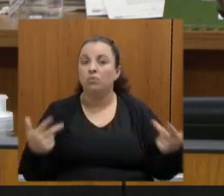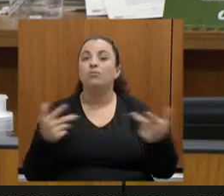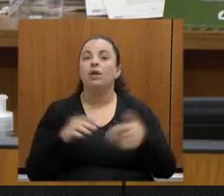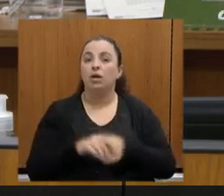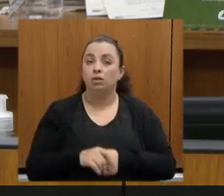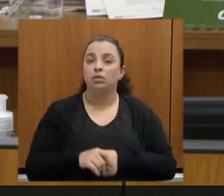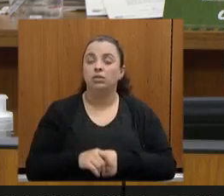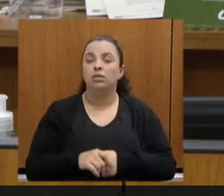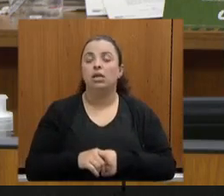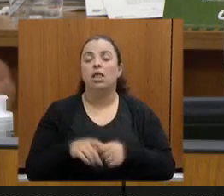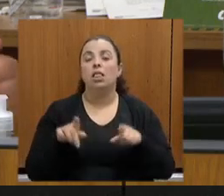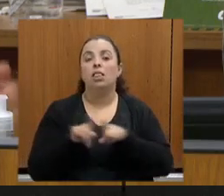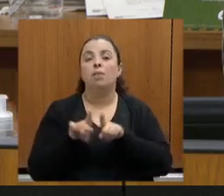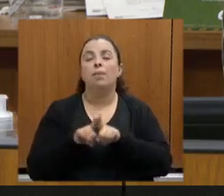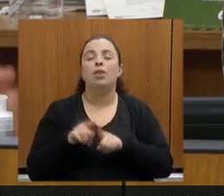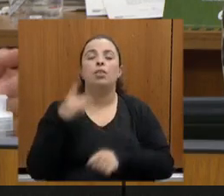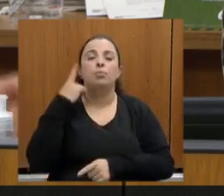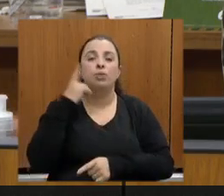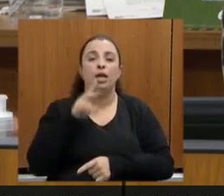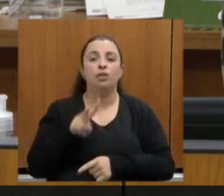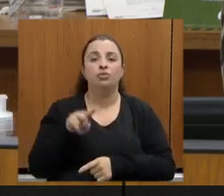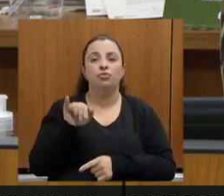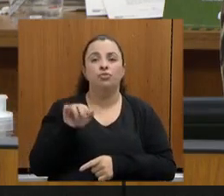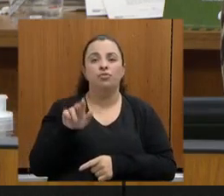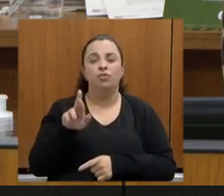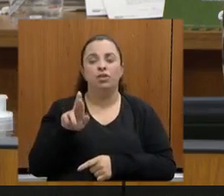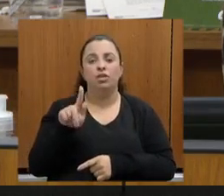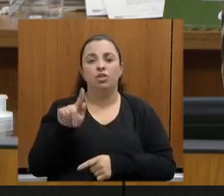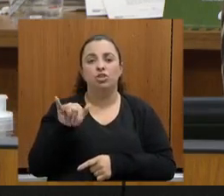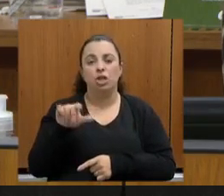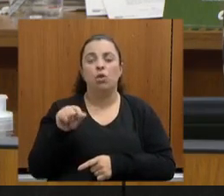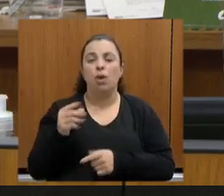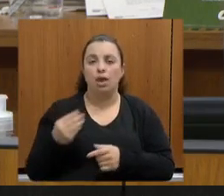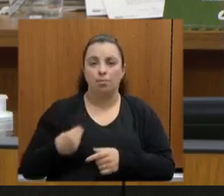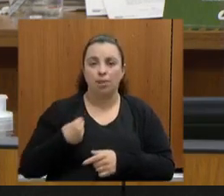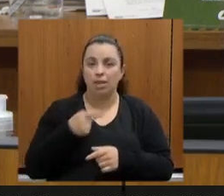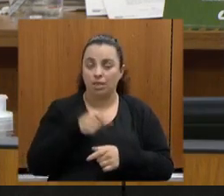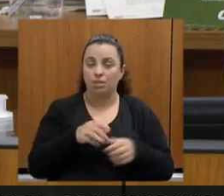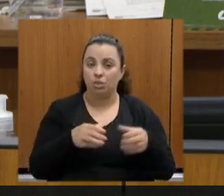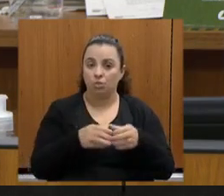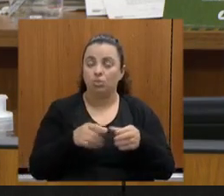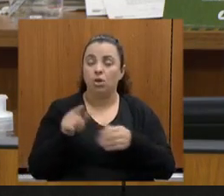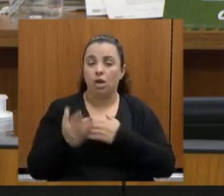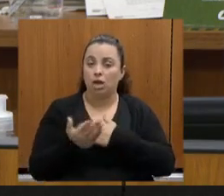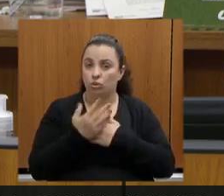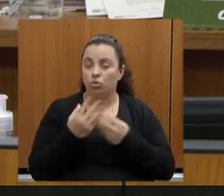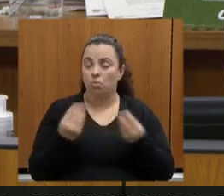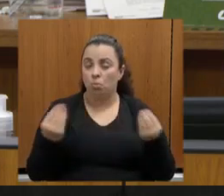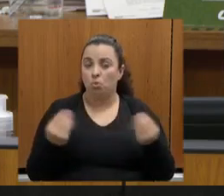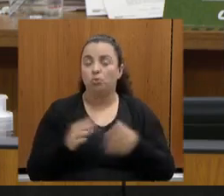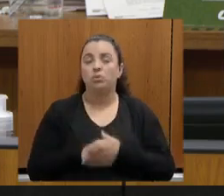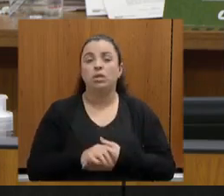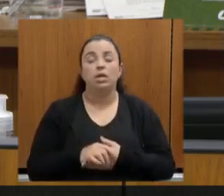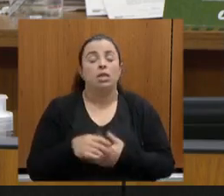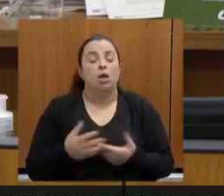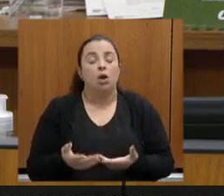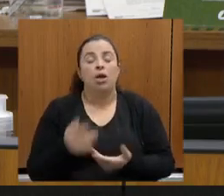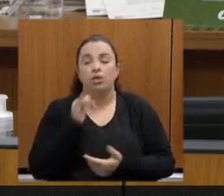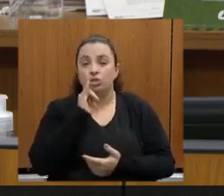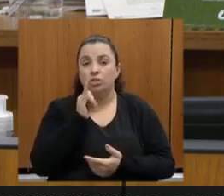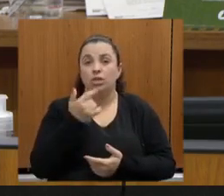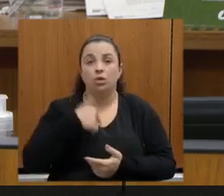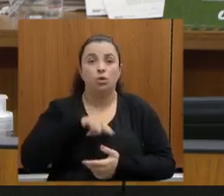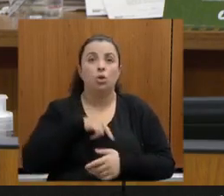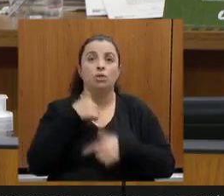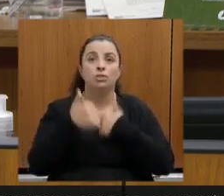Deputado é do nosso Estado também faz parte e nos ajuda muito então é para dizer que o nosso